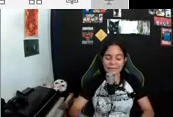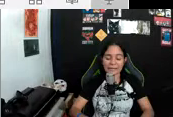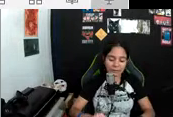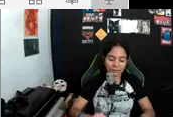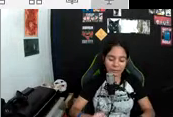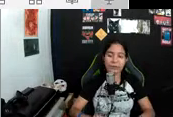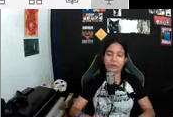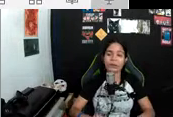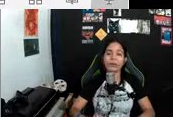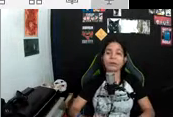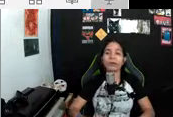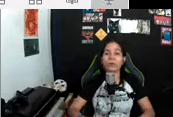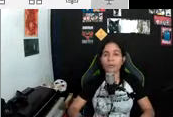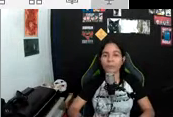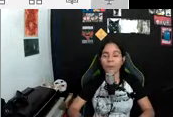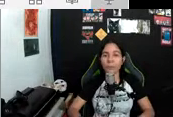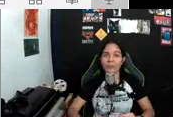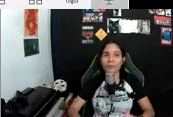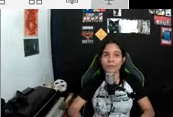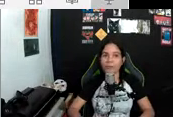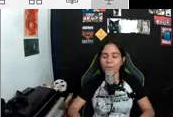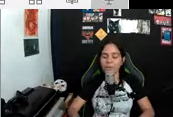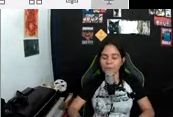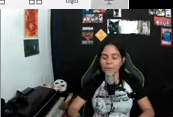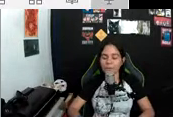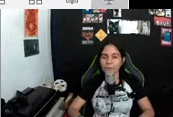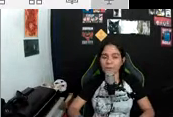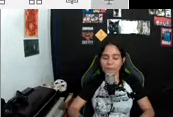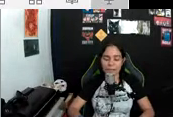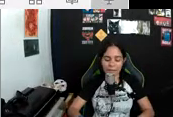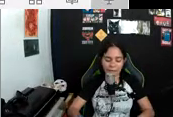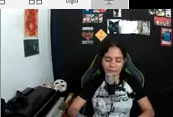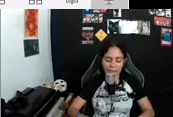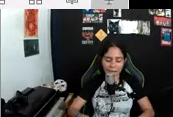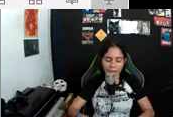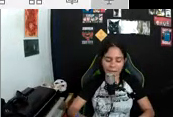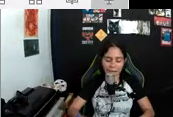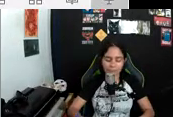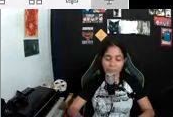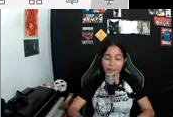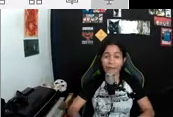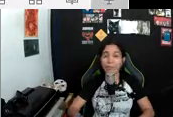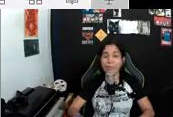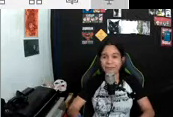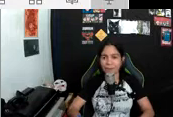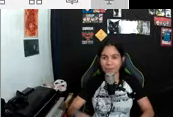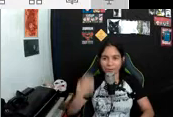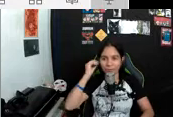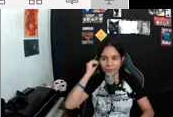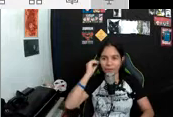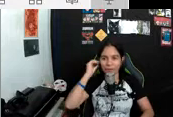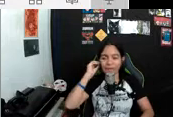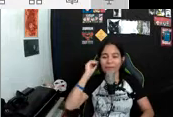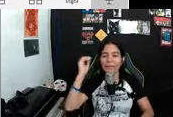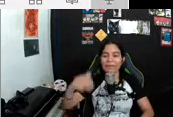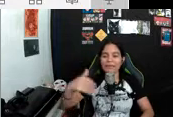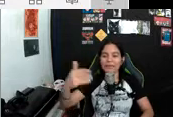a situação de confirmar. Por exemplo, eu tenho uma amiga que ela é